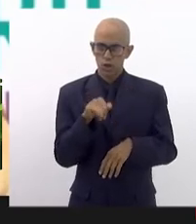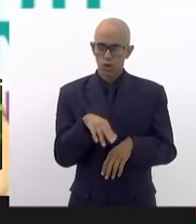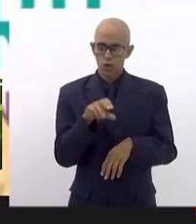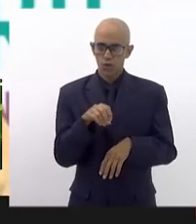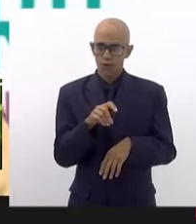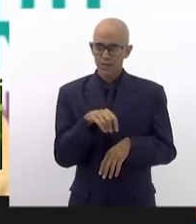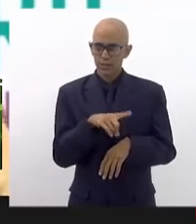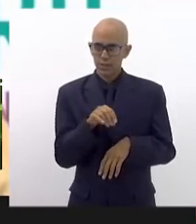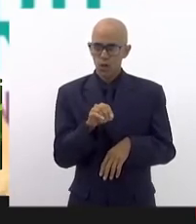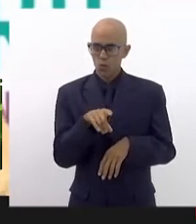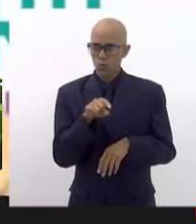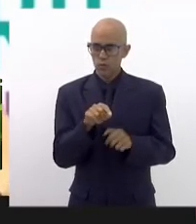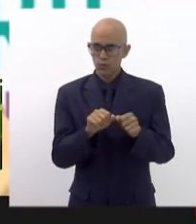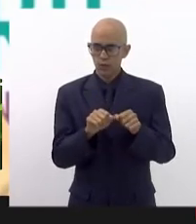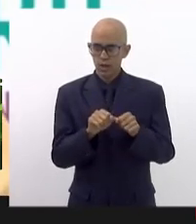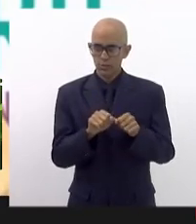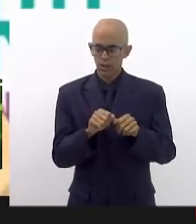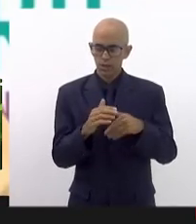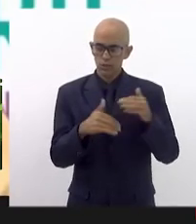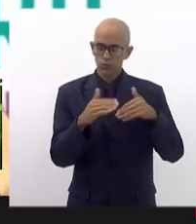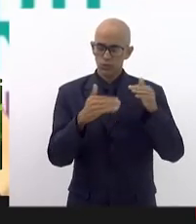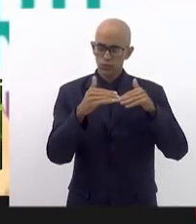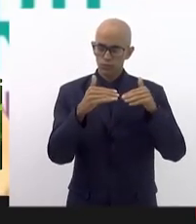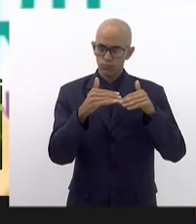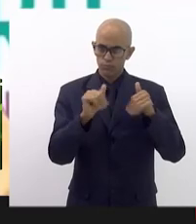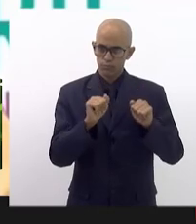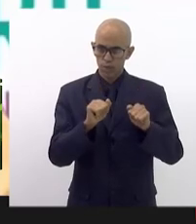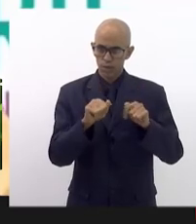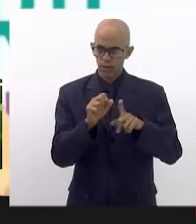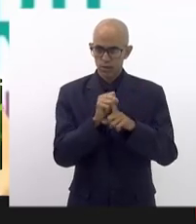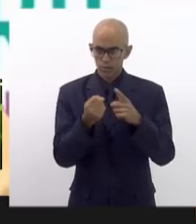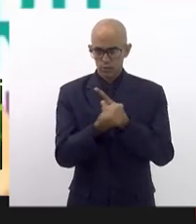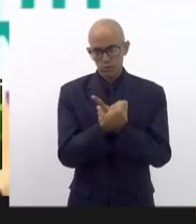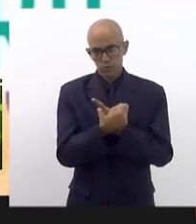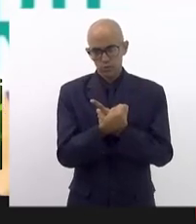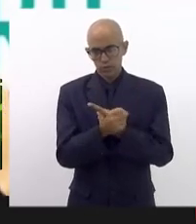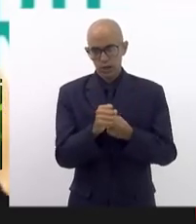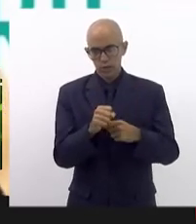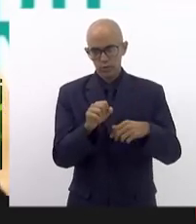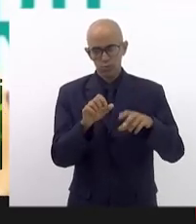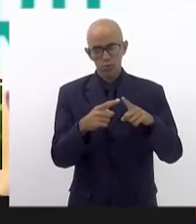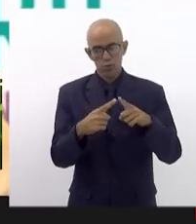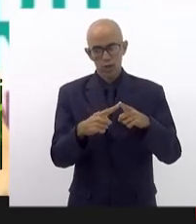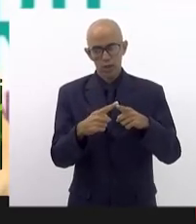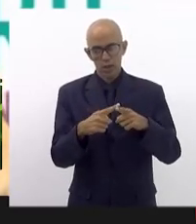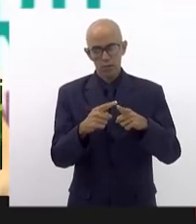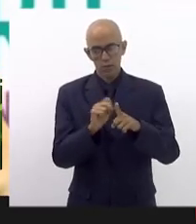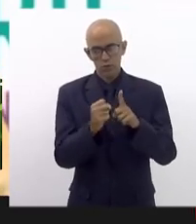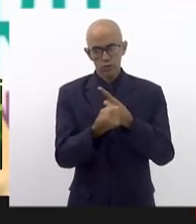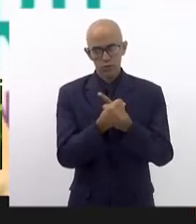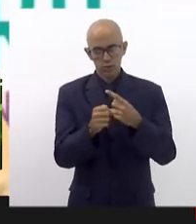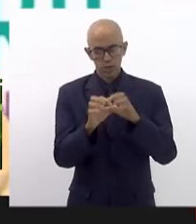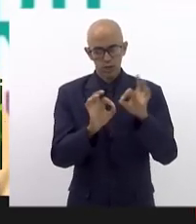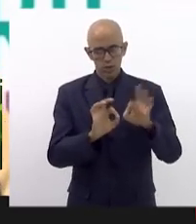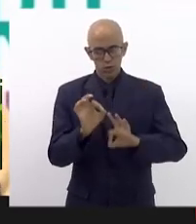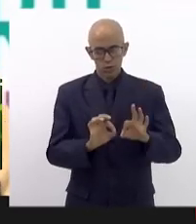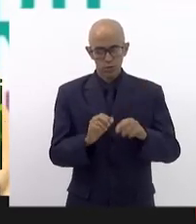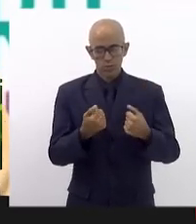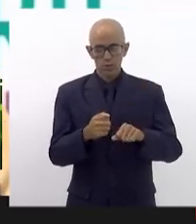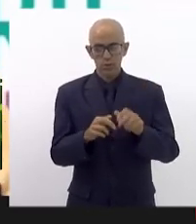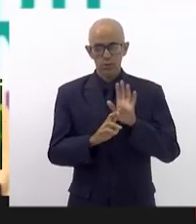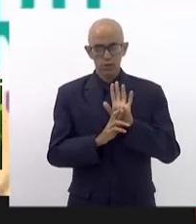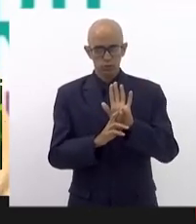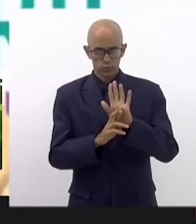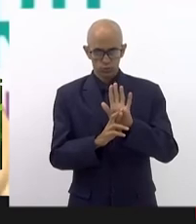promover desenvolvimento para a sociedade como um todo. Então, a sociedade organizada precisa também estar representada, pelo